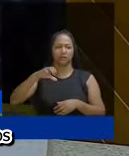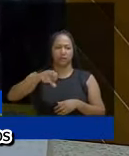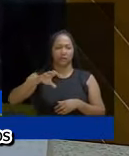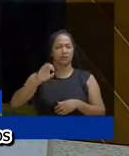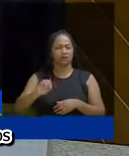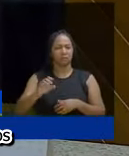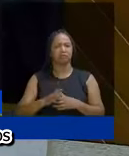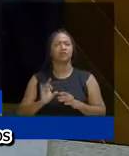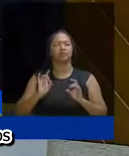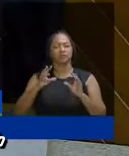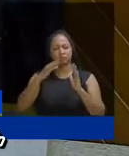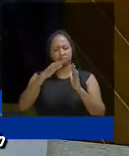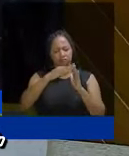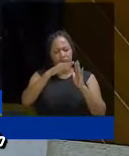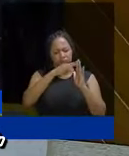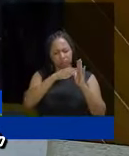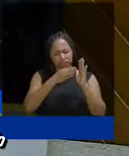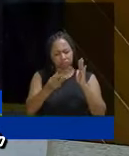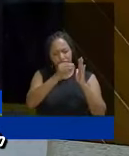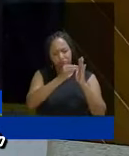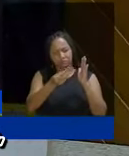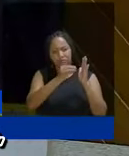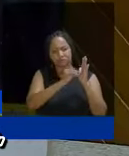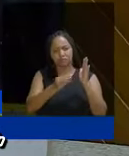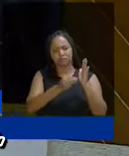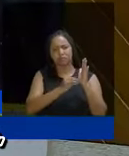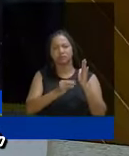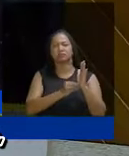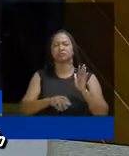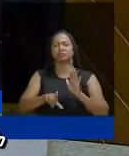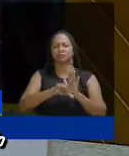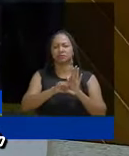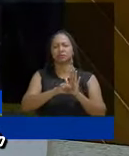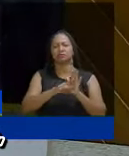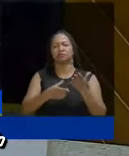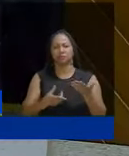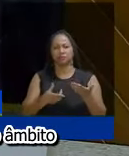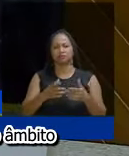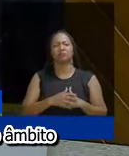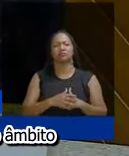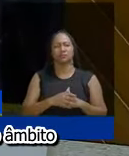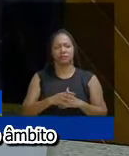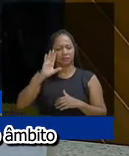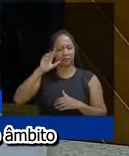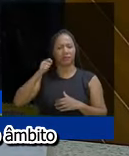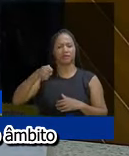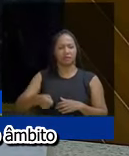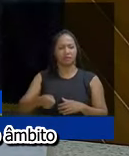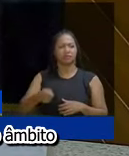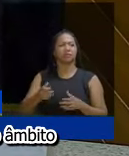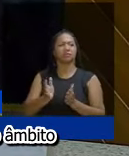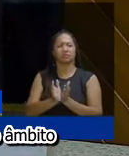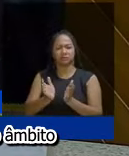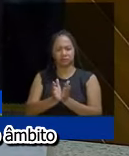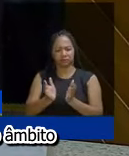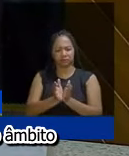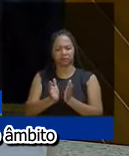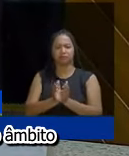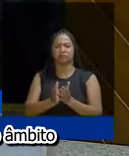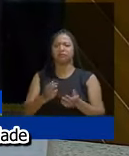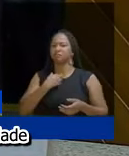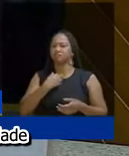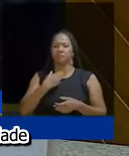que preenchem os requisitos cumulativos constantes dessa norma, ou seja, decisão do órgão competente, decisão